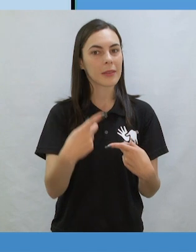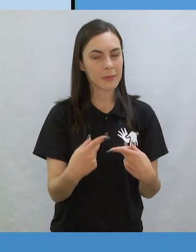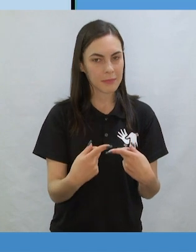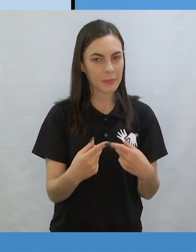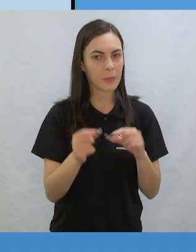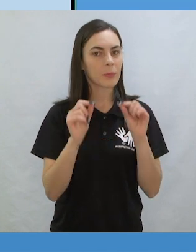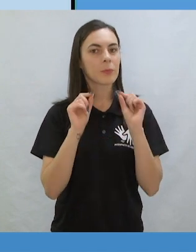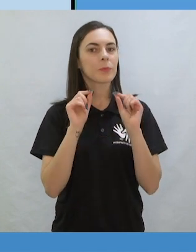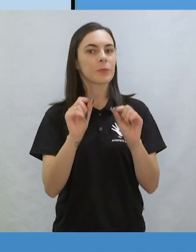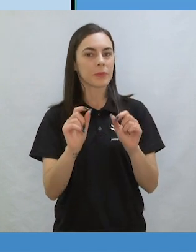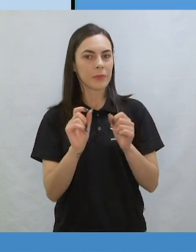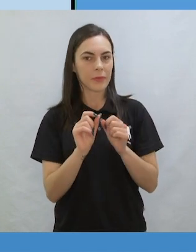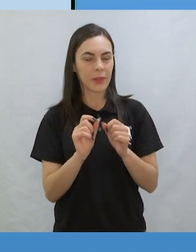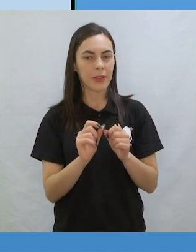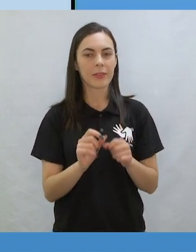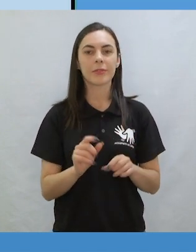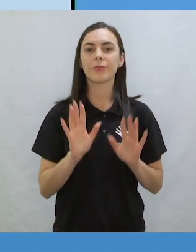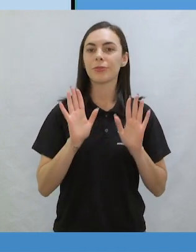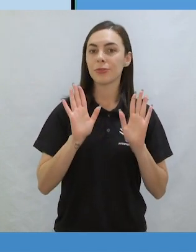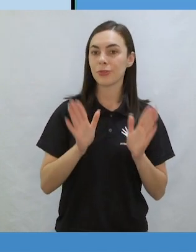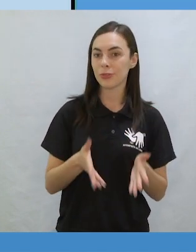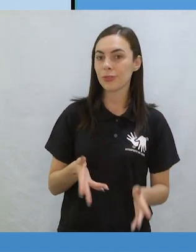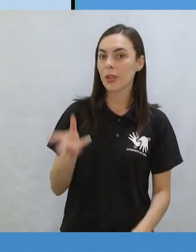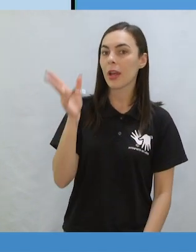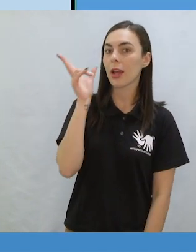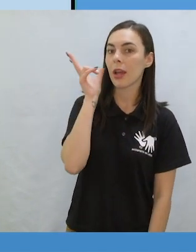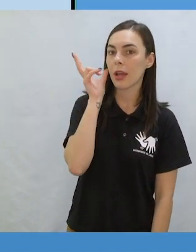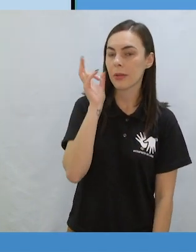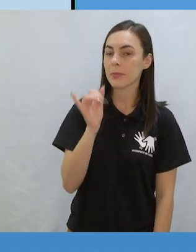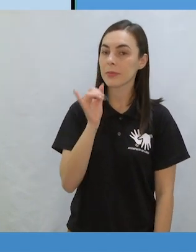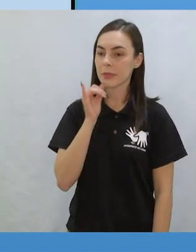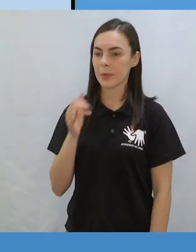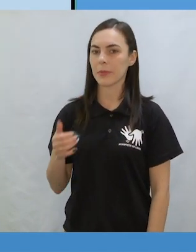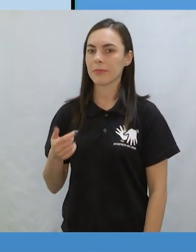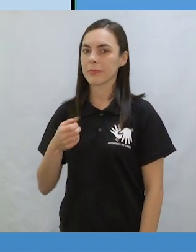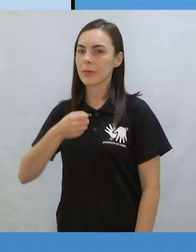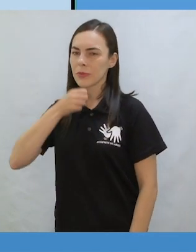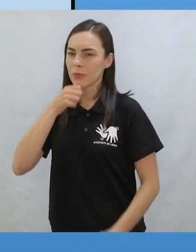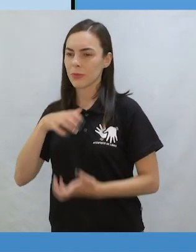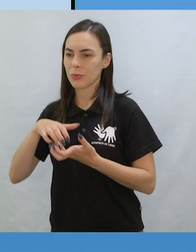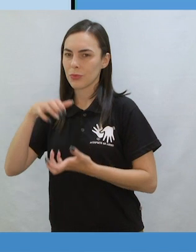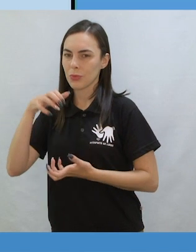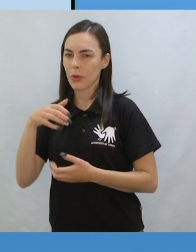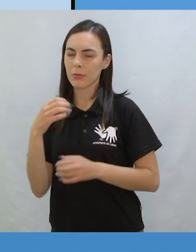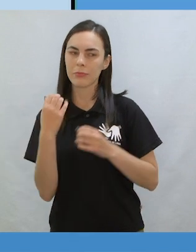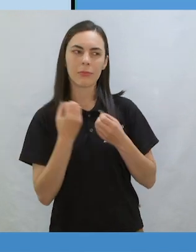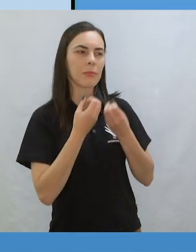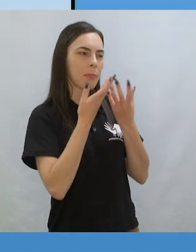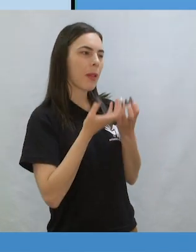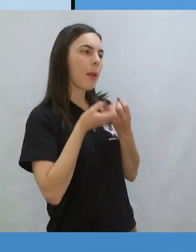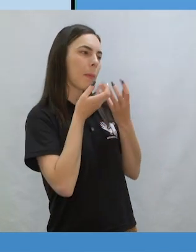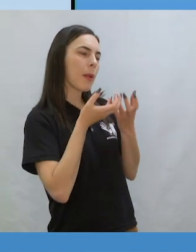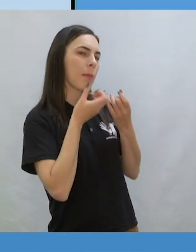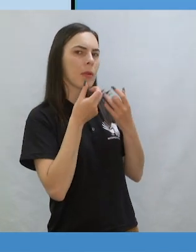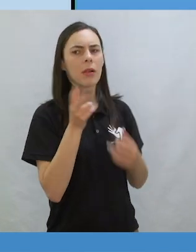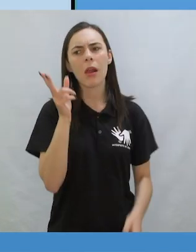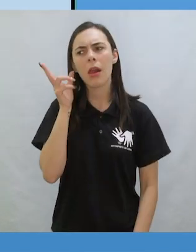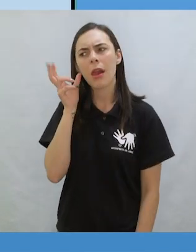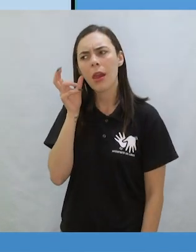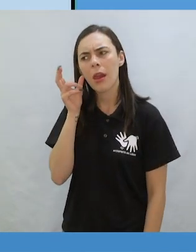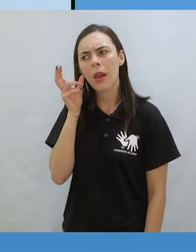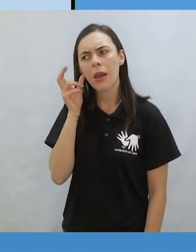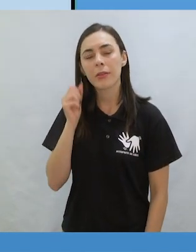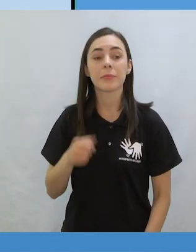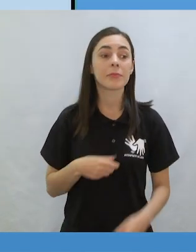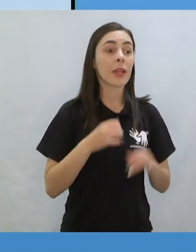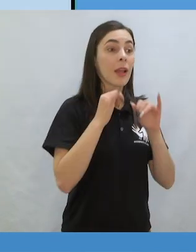depois disso, depois de ouvir as histórias dos idosos, depois das crianças